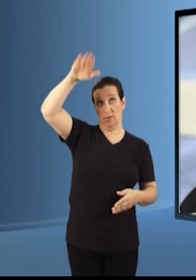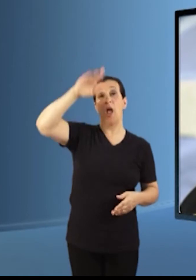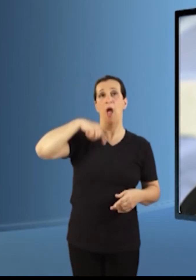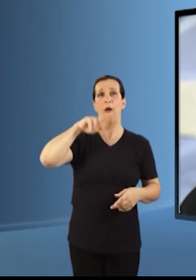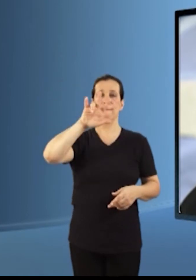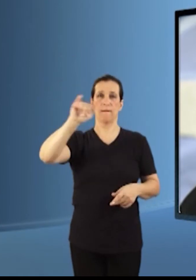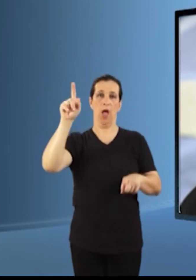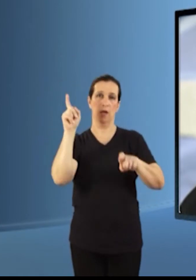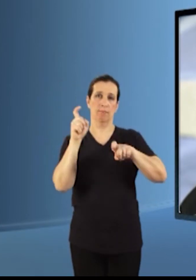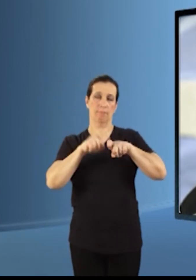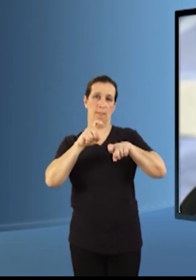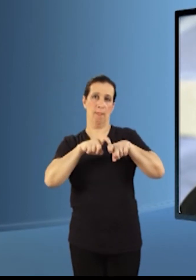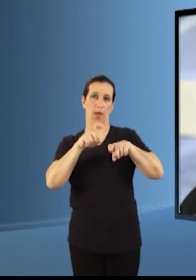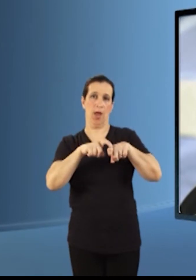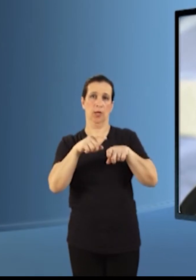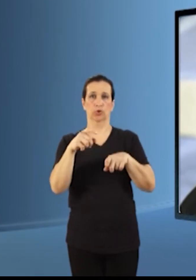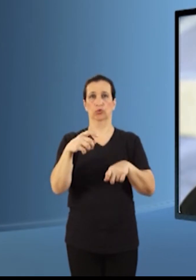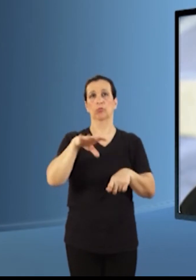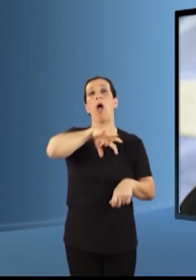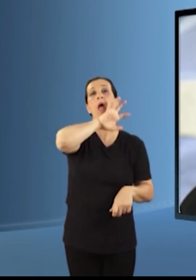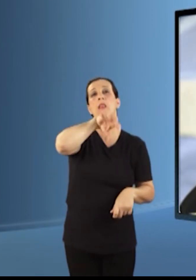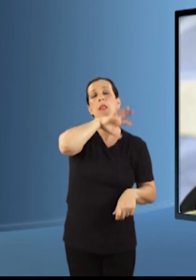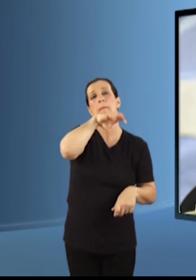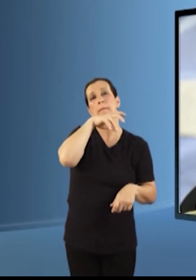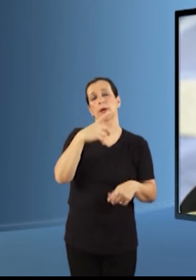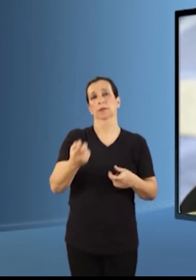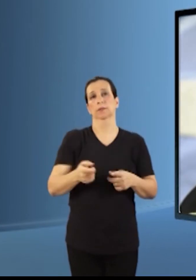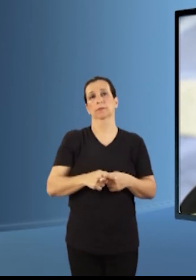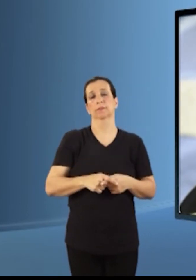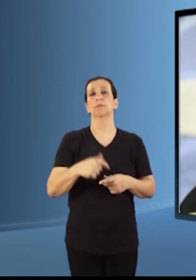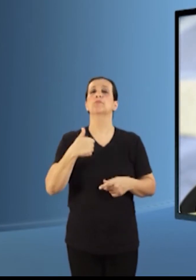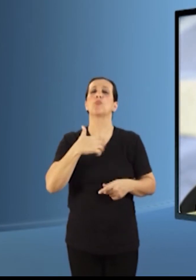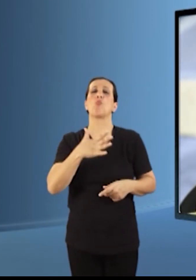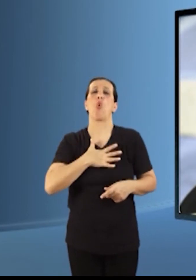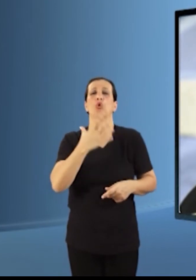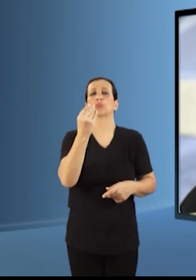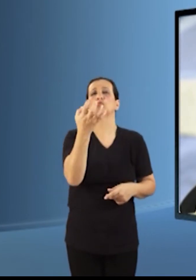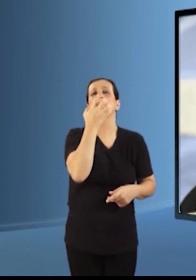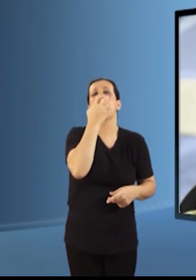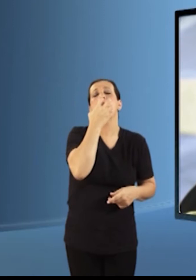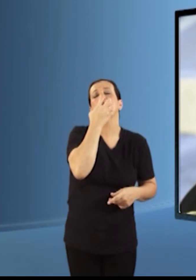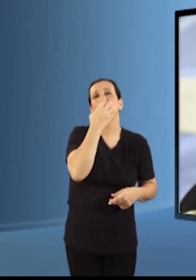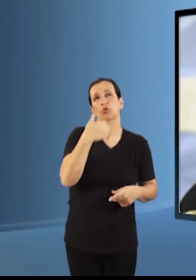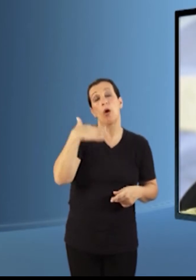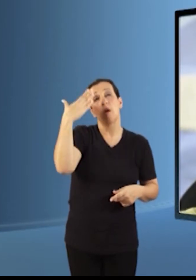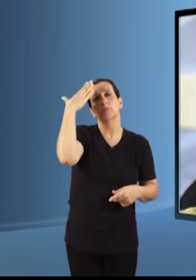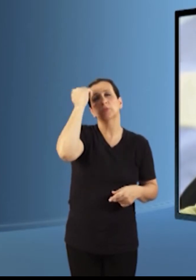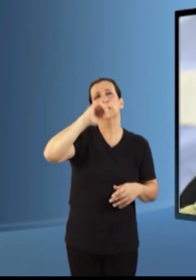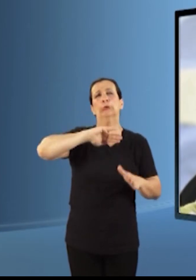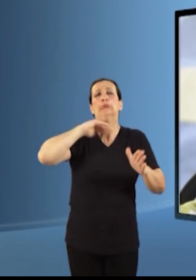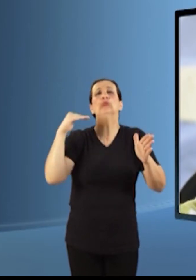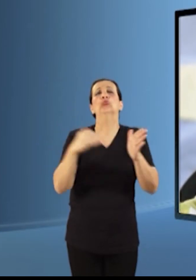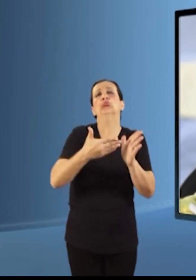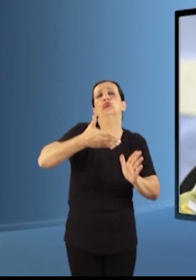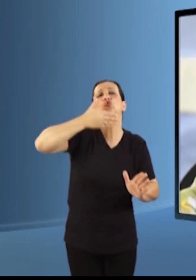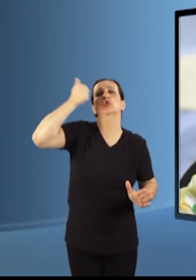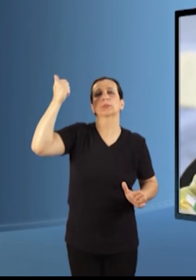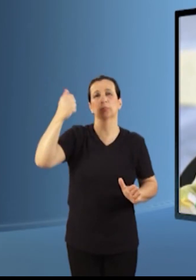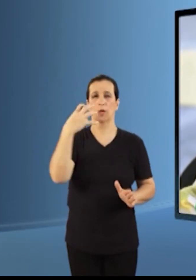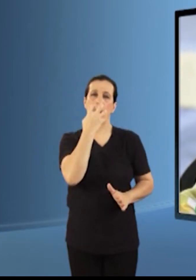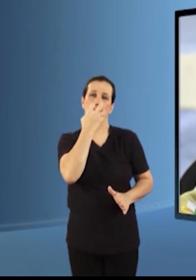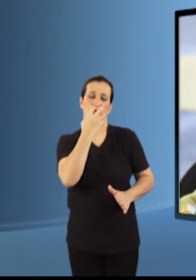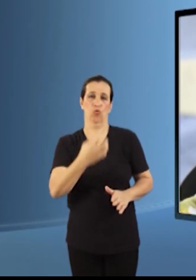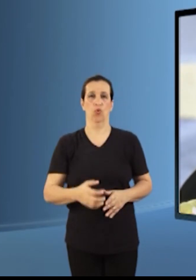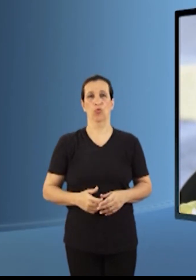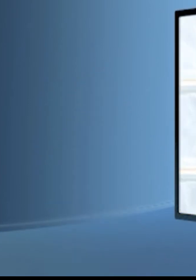eu crescer eu vou ser veterinário. Vou ser veterinário porque eu gosto muito de cachorro, né? Eu sei todos os tipos